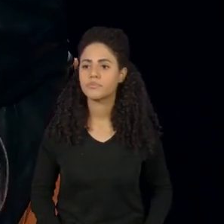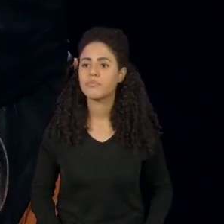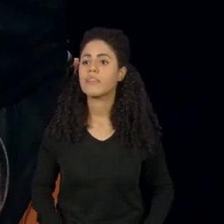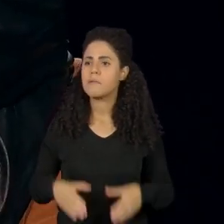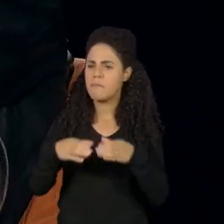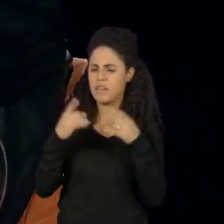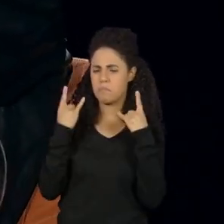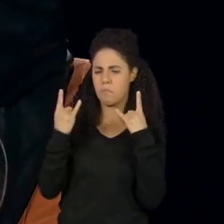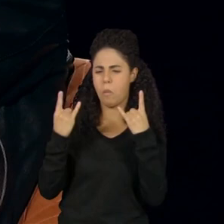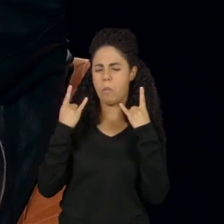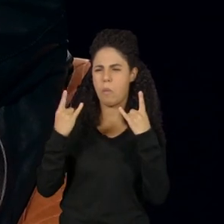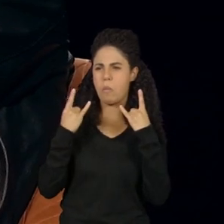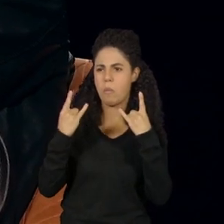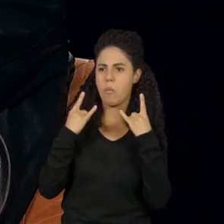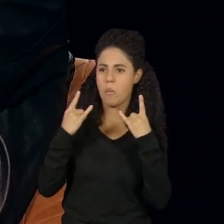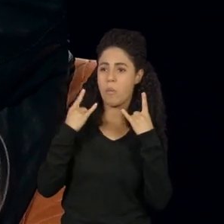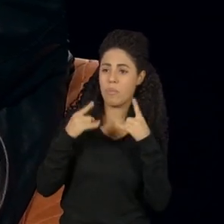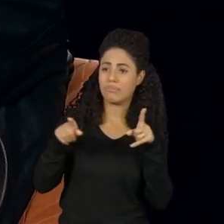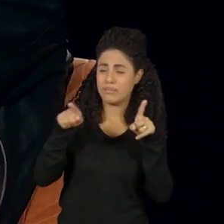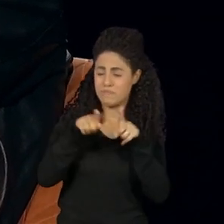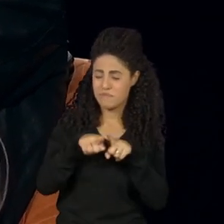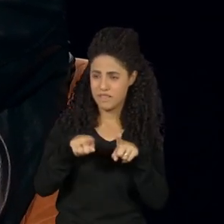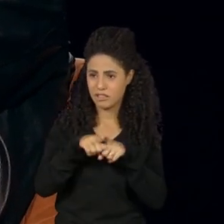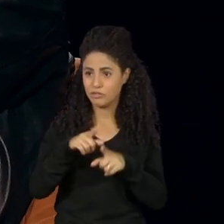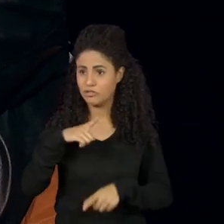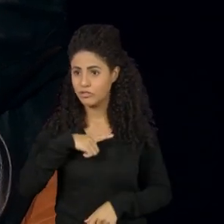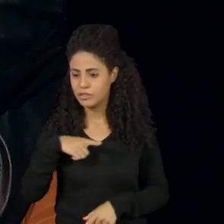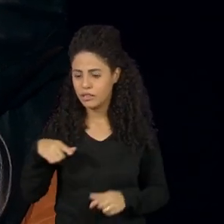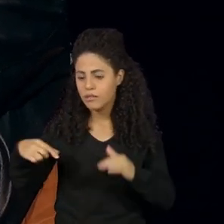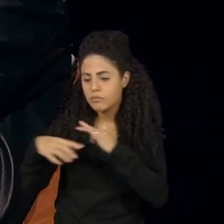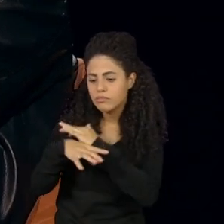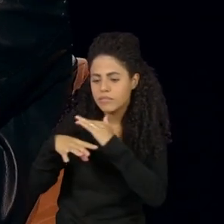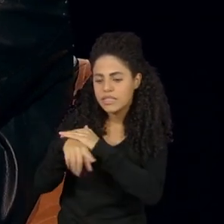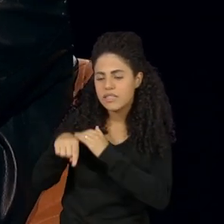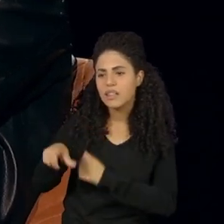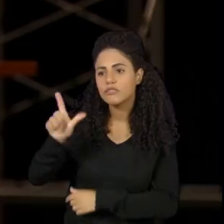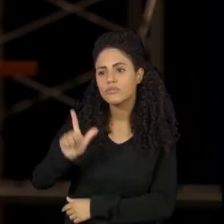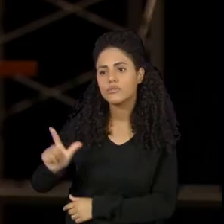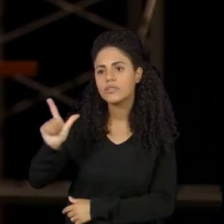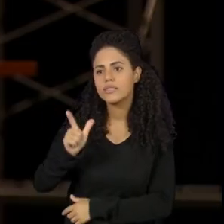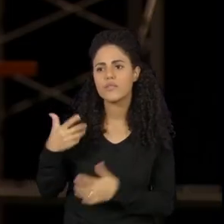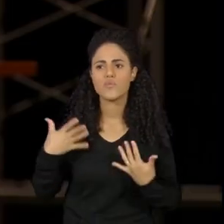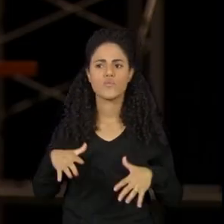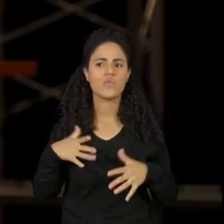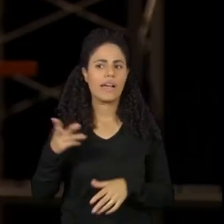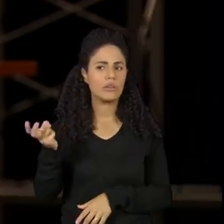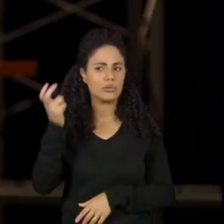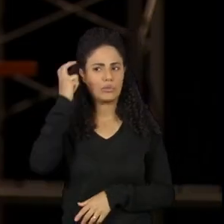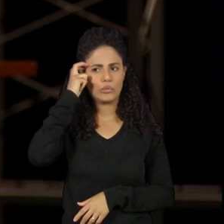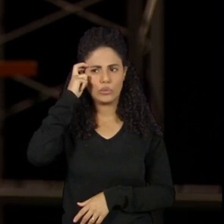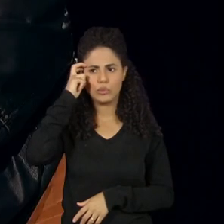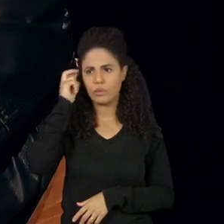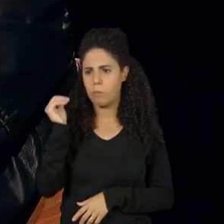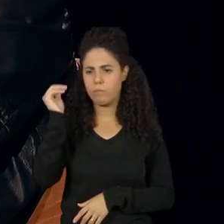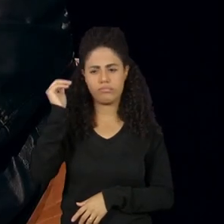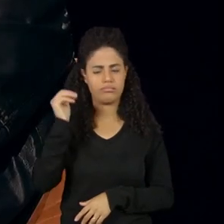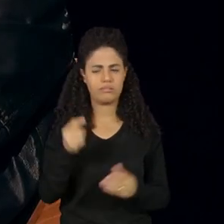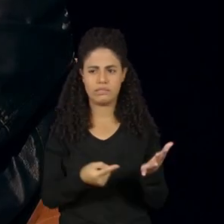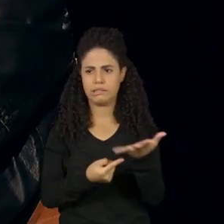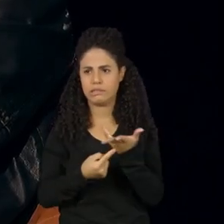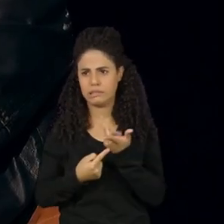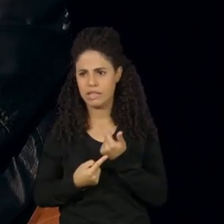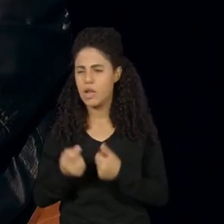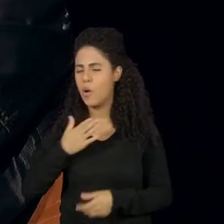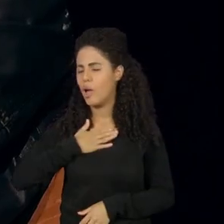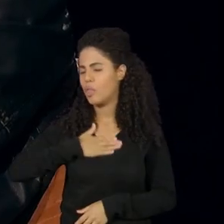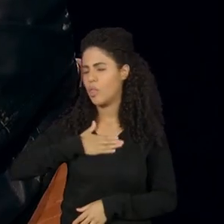de rock, caramba. Então, era uma cidade que pegava fogo, assim, culturalmente, né? Então, eu